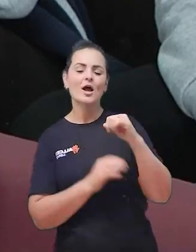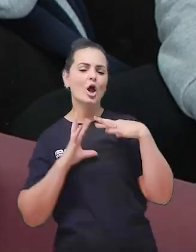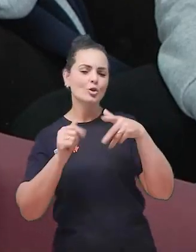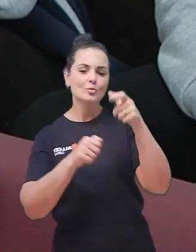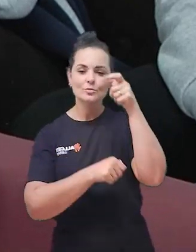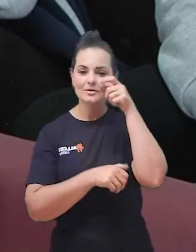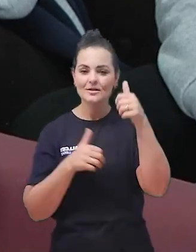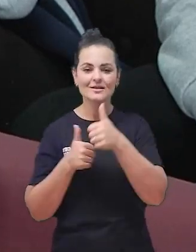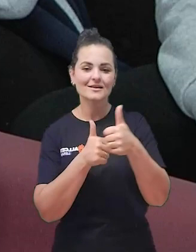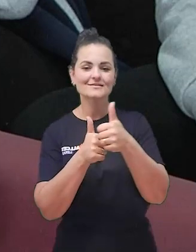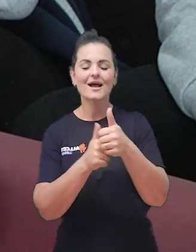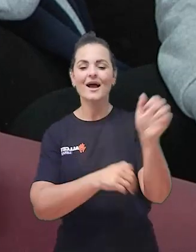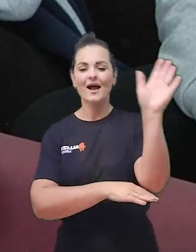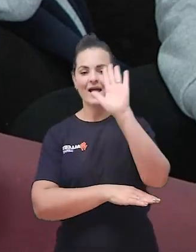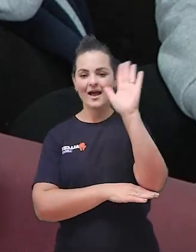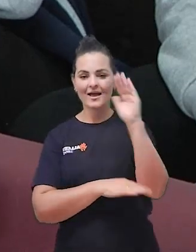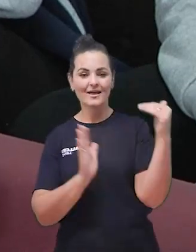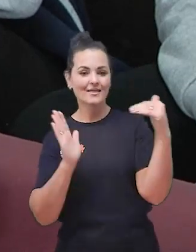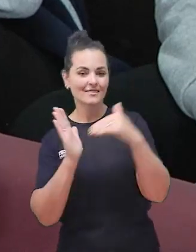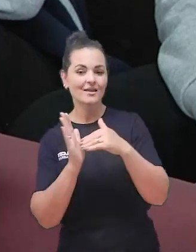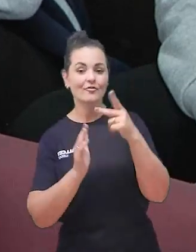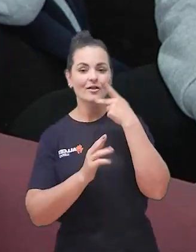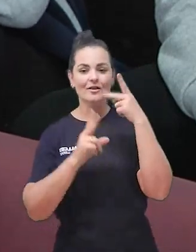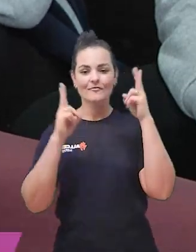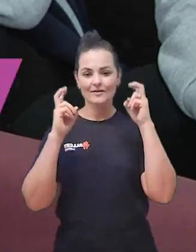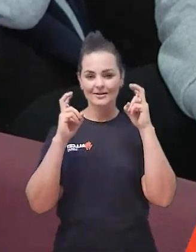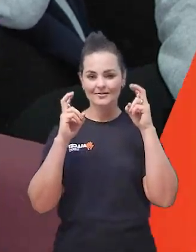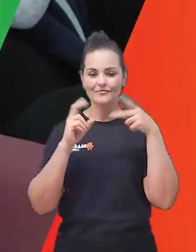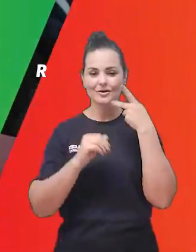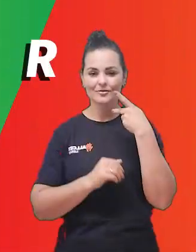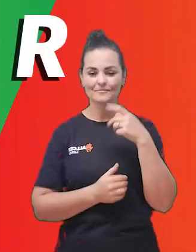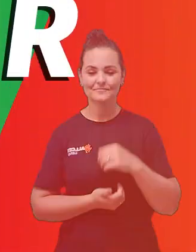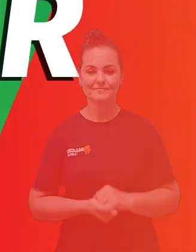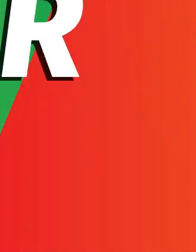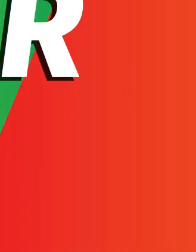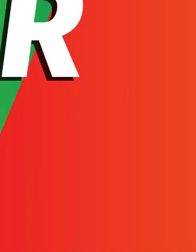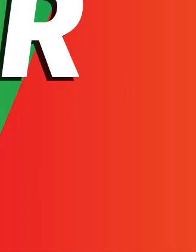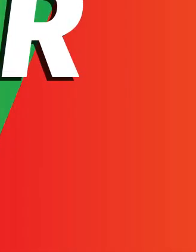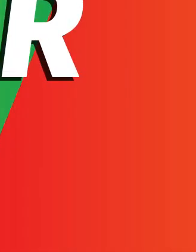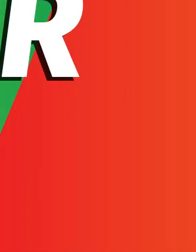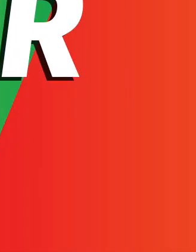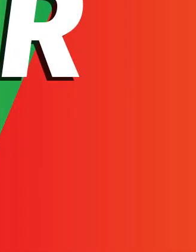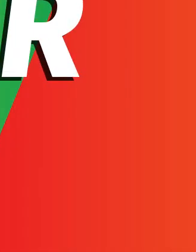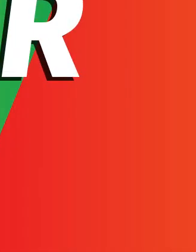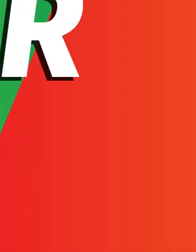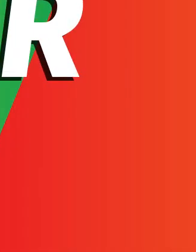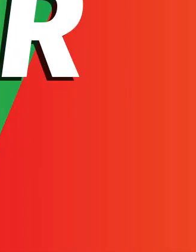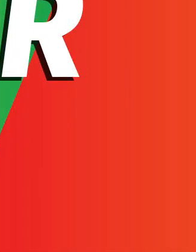nos acompanham. Até o próximo Fala Vereador.